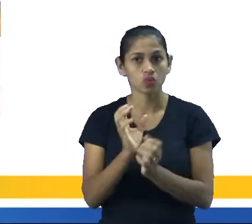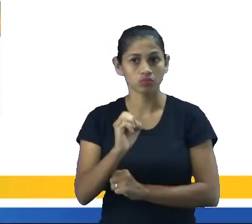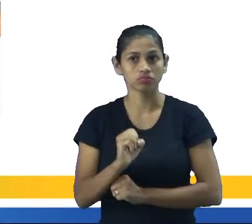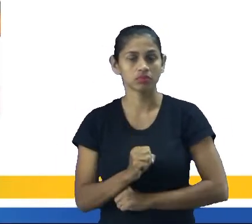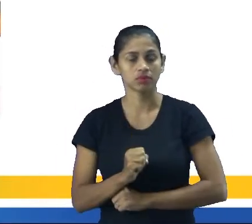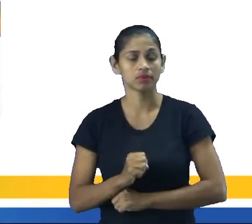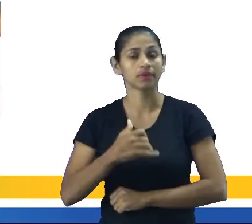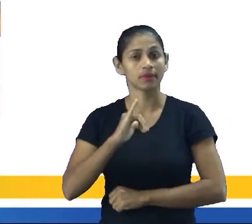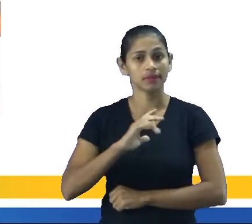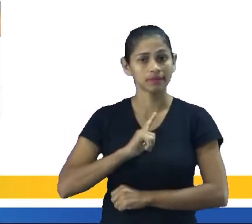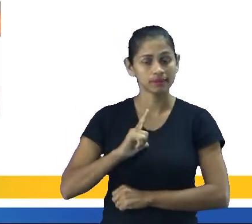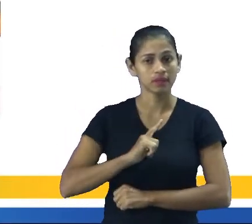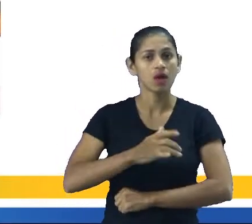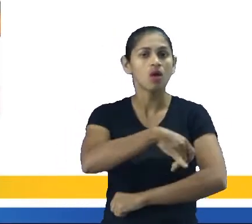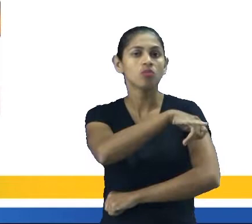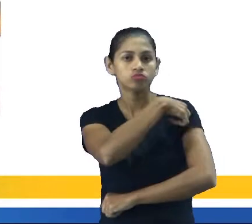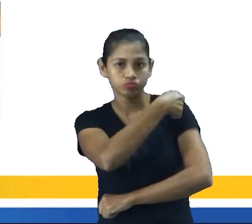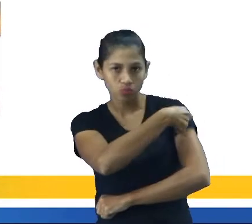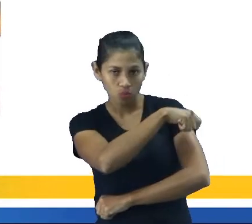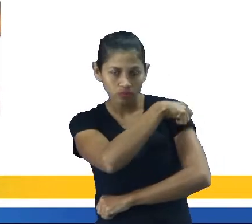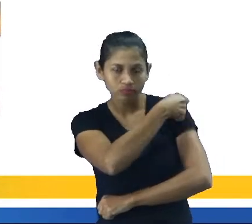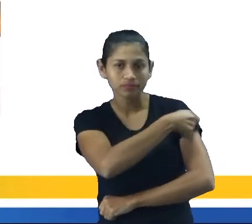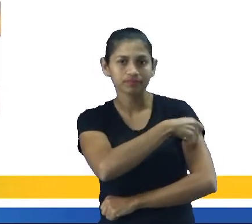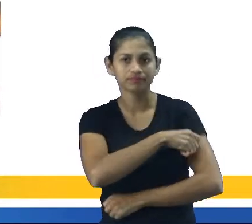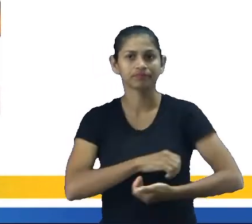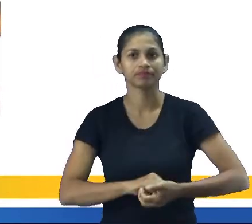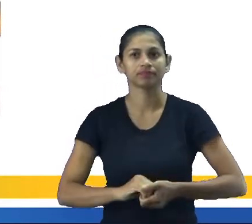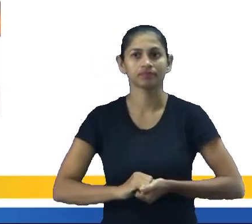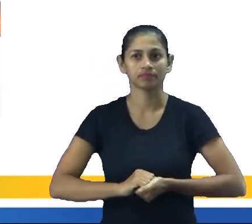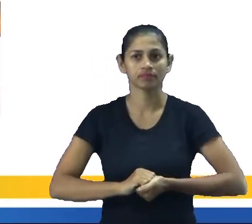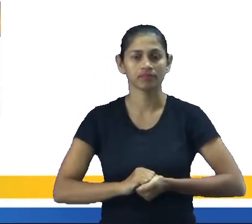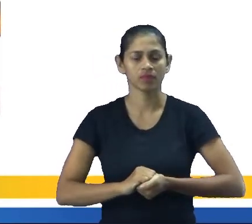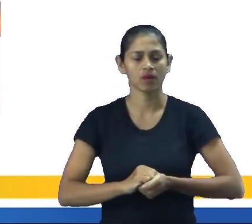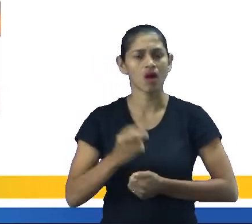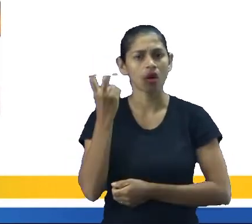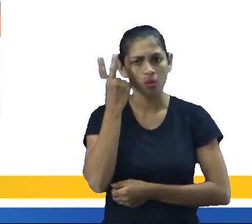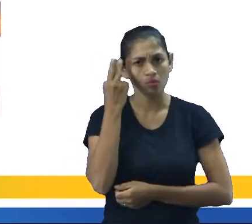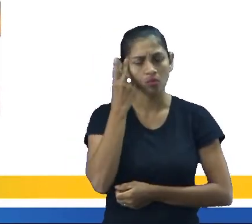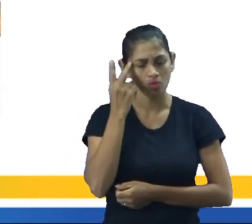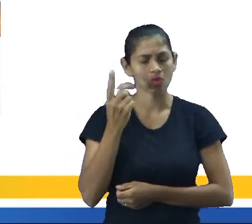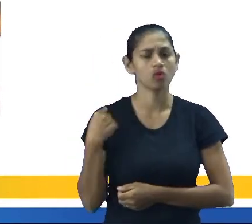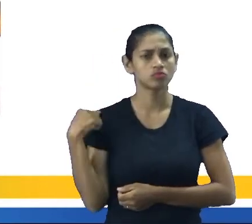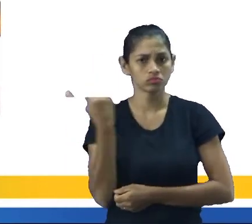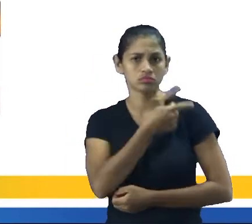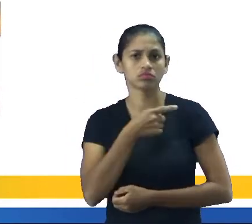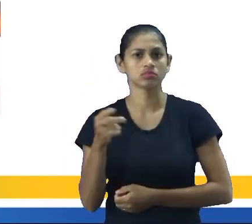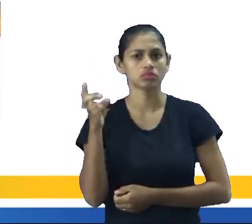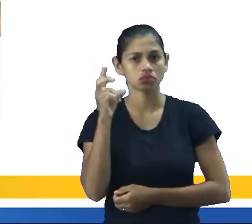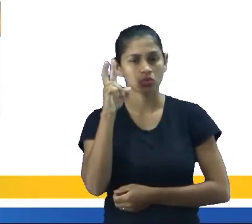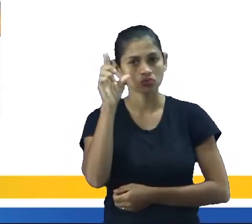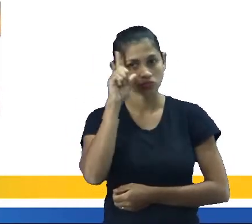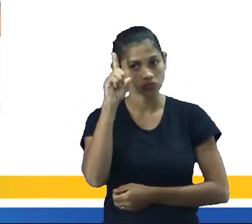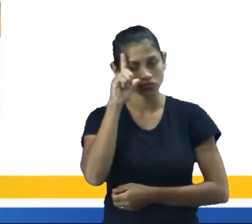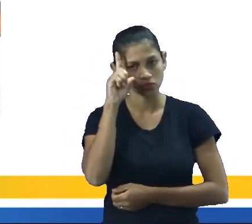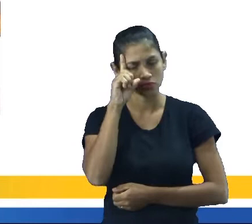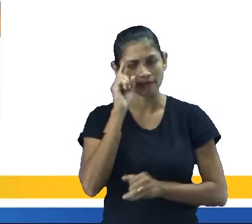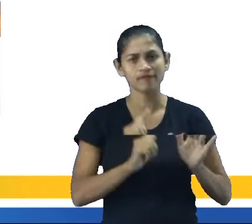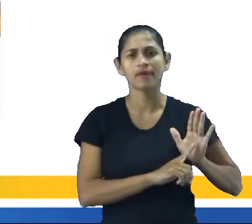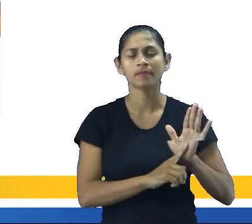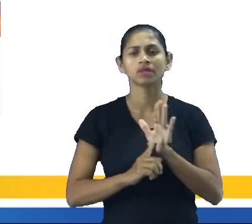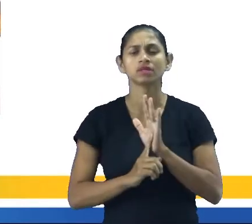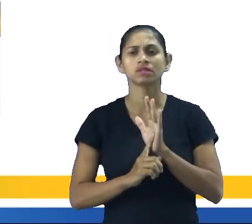álcool, Então o álcool ele é bem comum aí, no nosso dia a dia. Ele vai apresentar o que, gente? Uma hidroxila. O que é